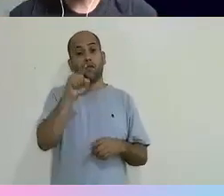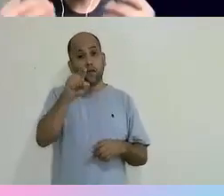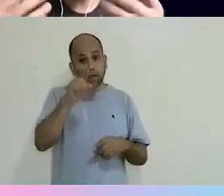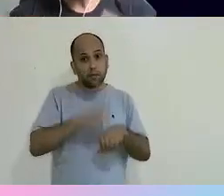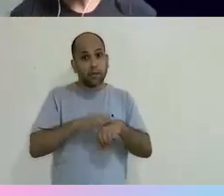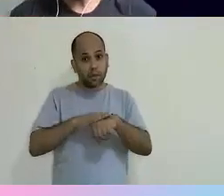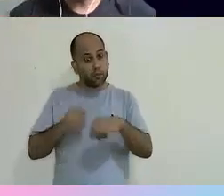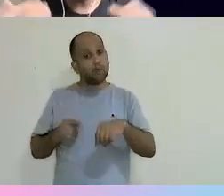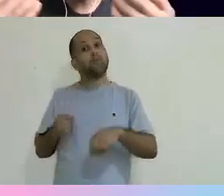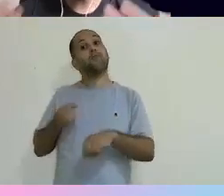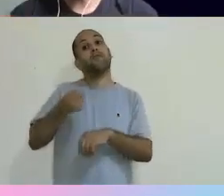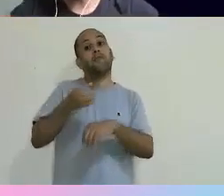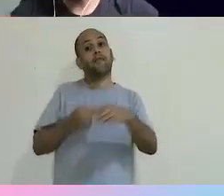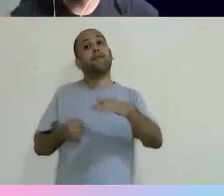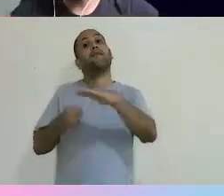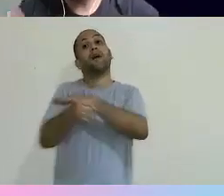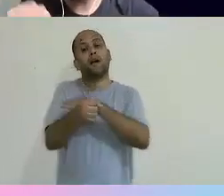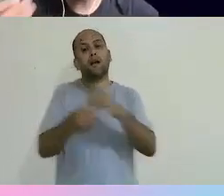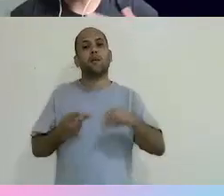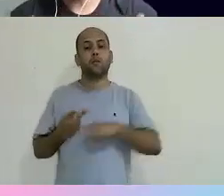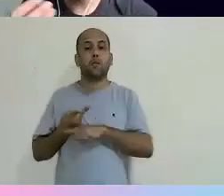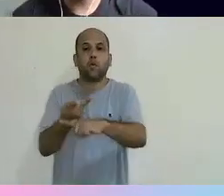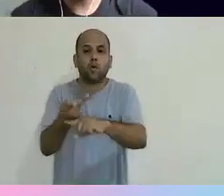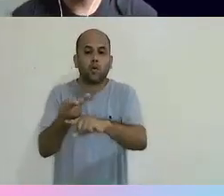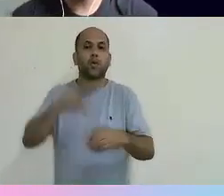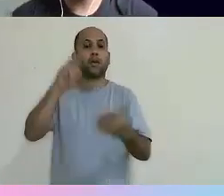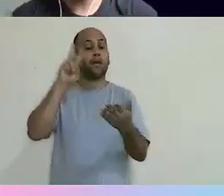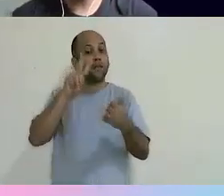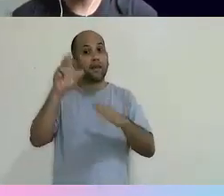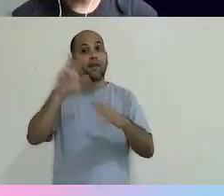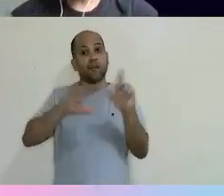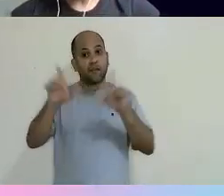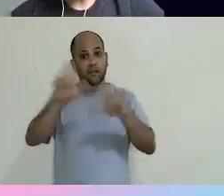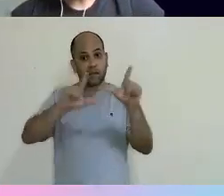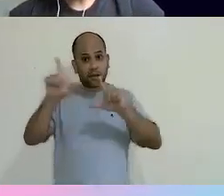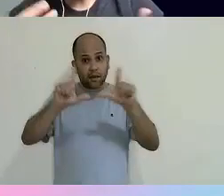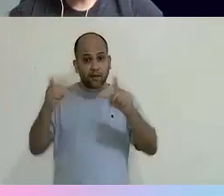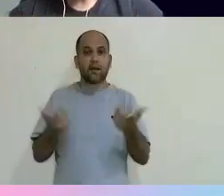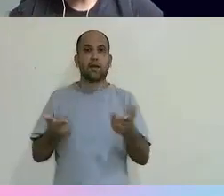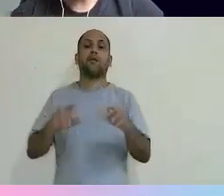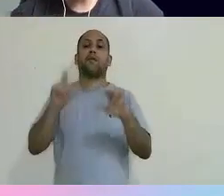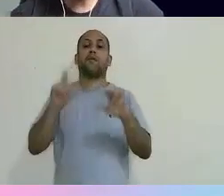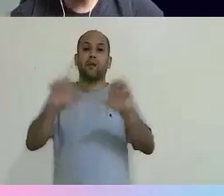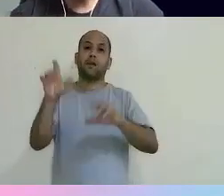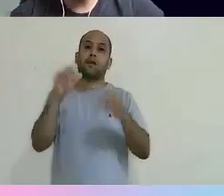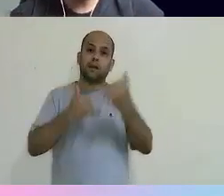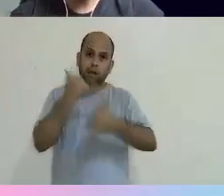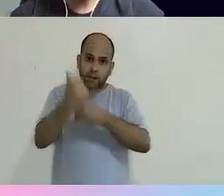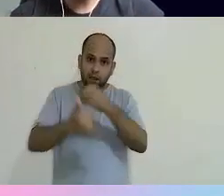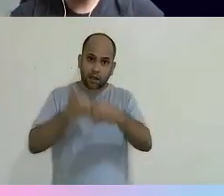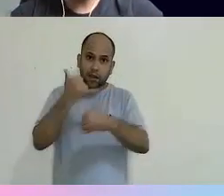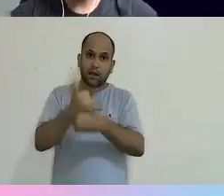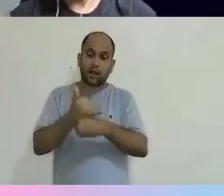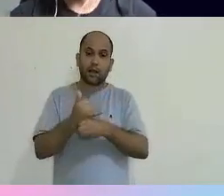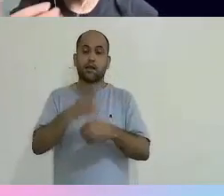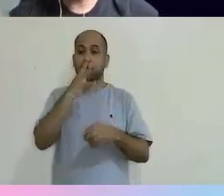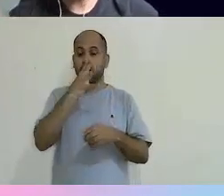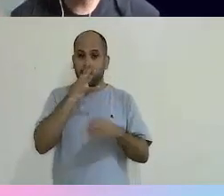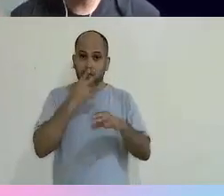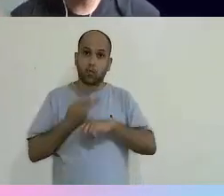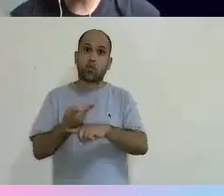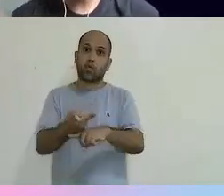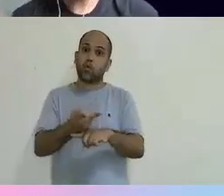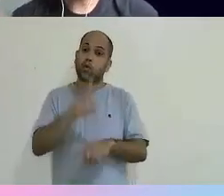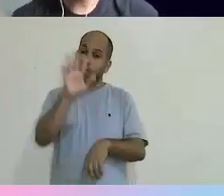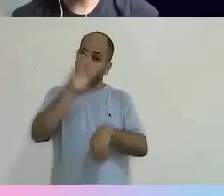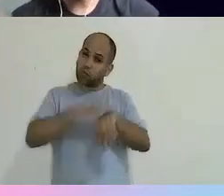busca, que você assiste o vídeo, que você lê o material, que você faz o seu teste no final. Então tudo isso é muito demandado do profissional do século XXI, e com